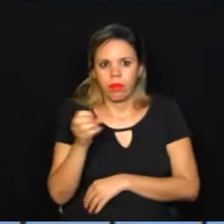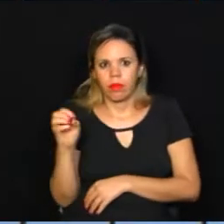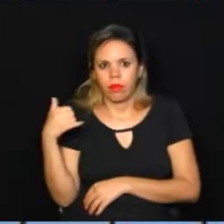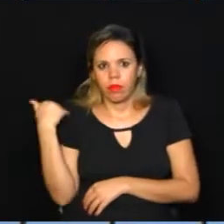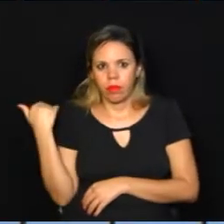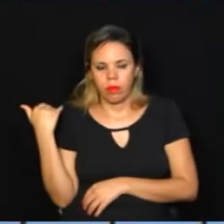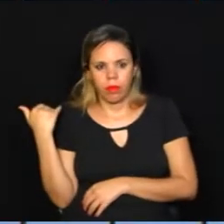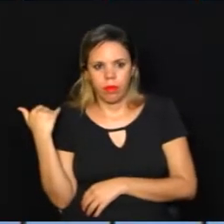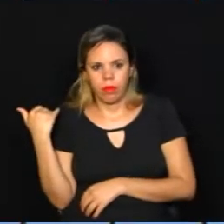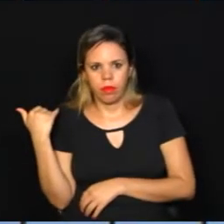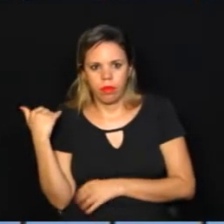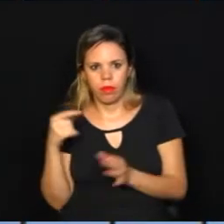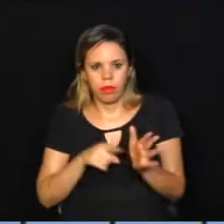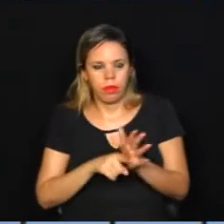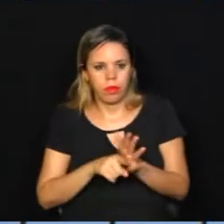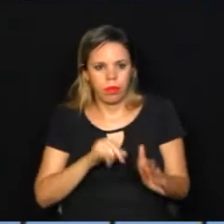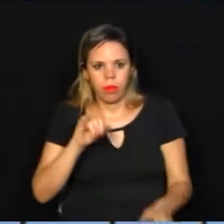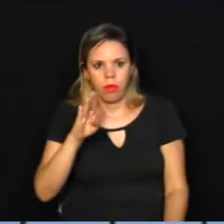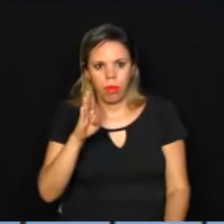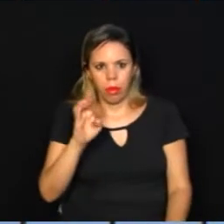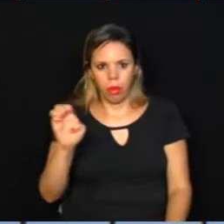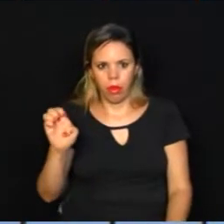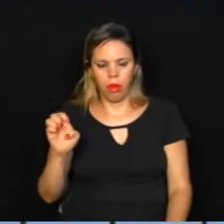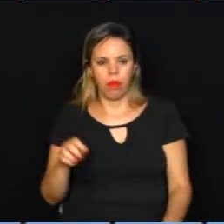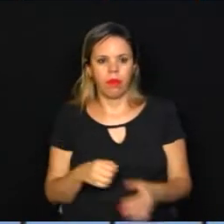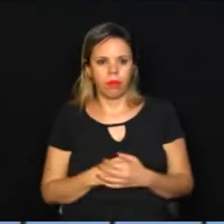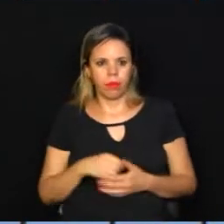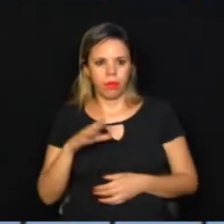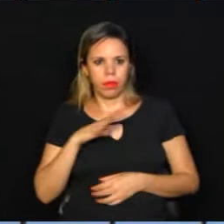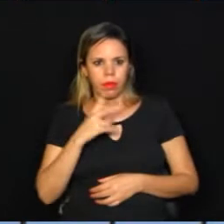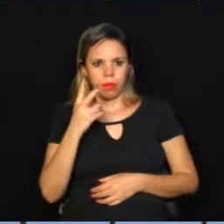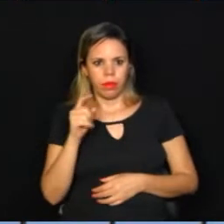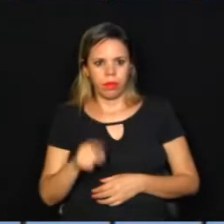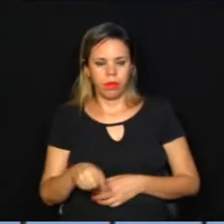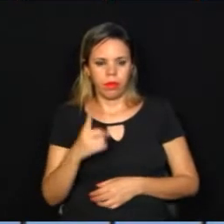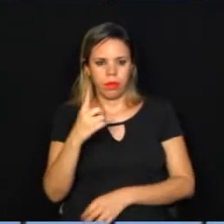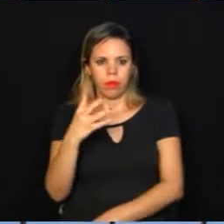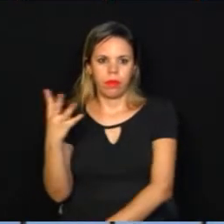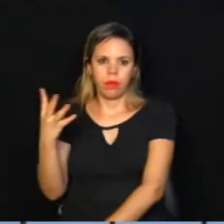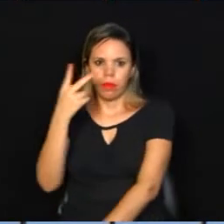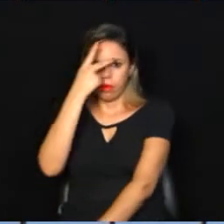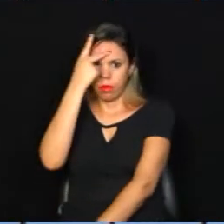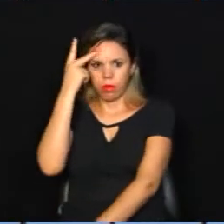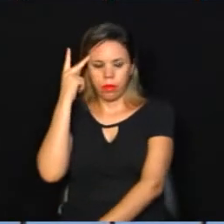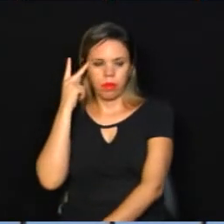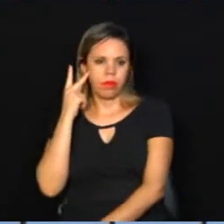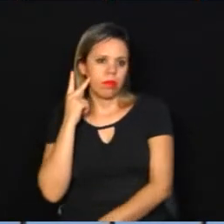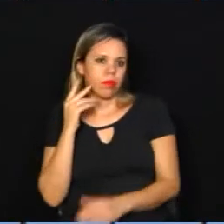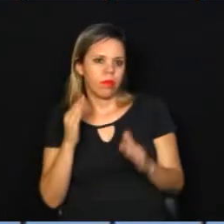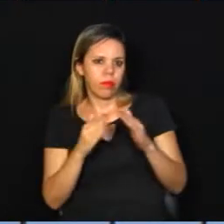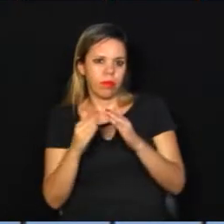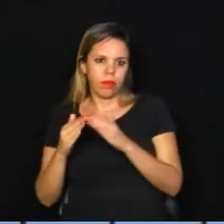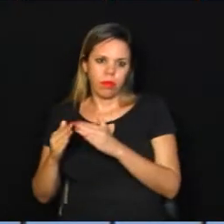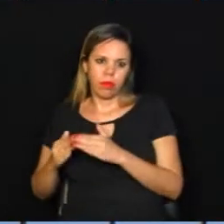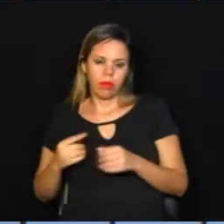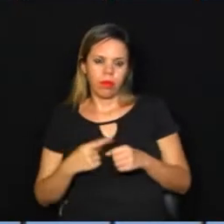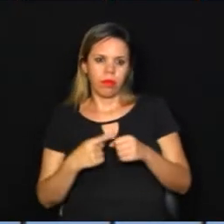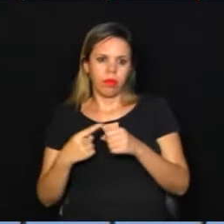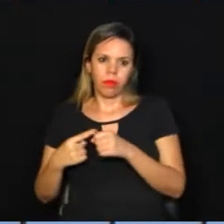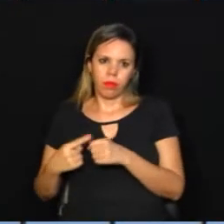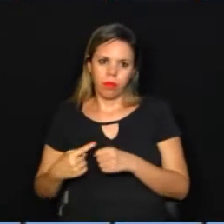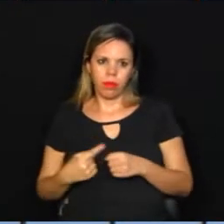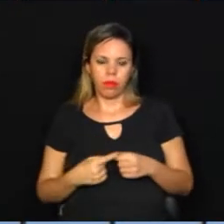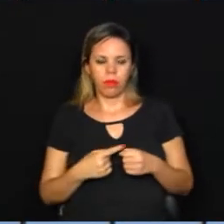anos e, de acordo com o IBGE, na cidade são 2.144 pessoas que residem no município e que devem